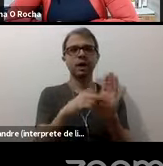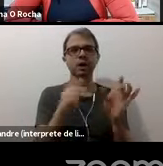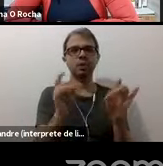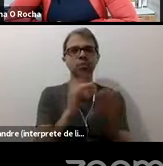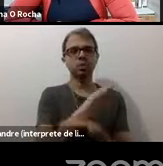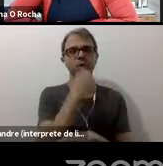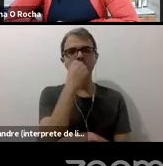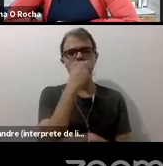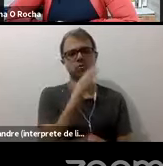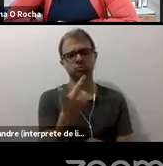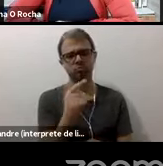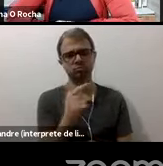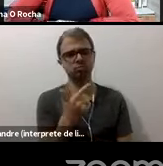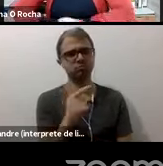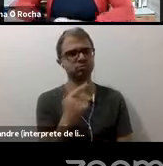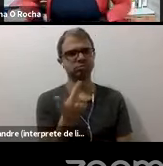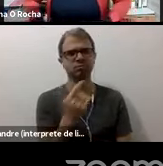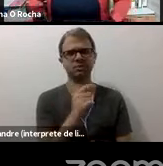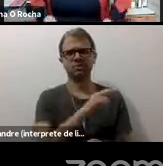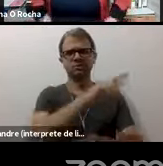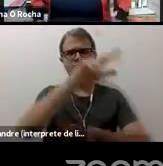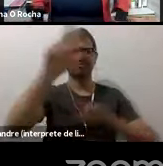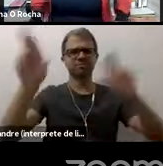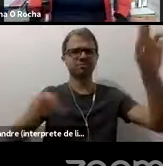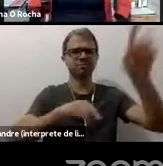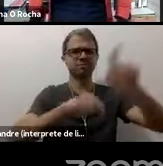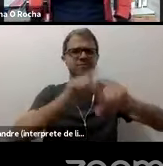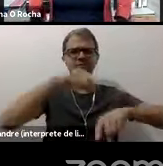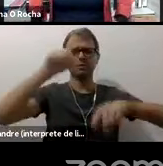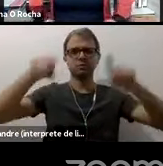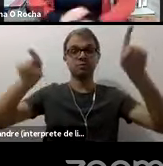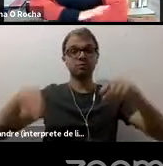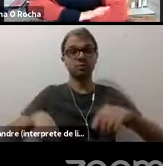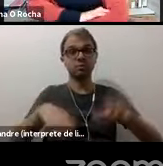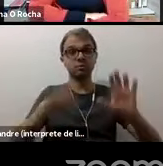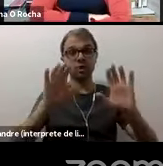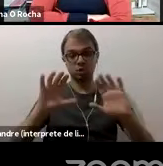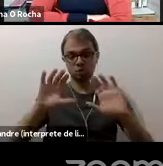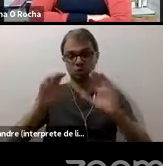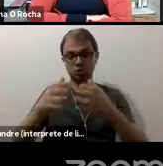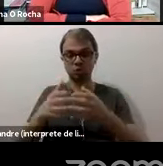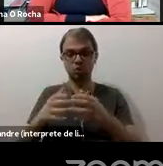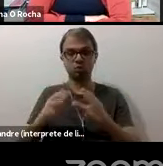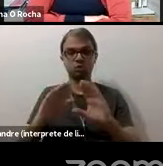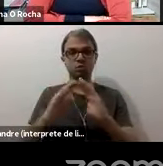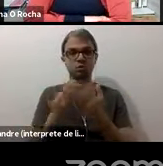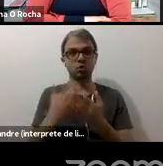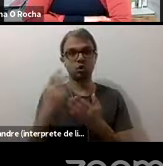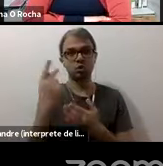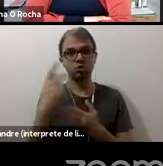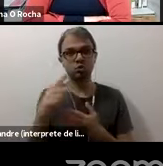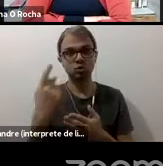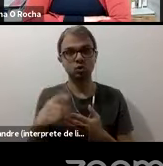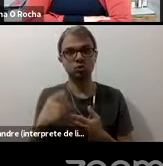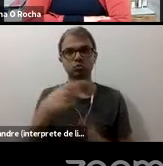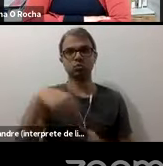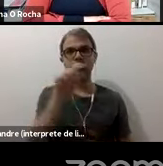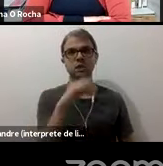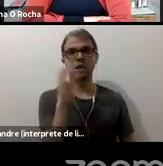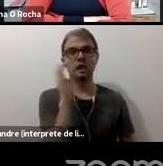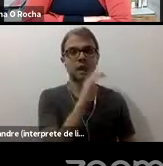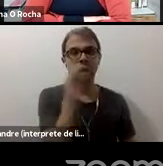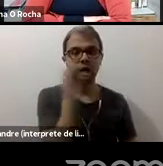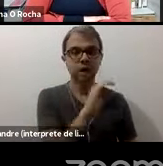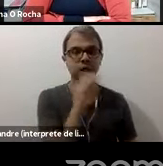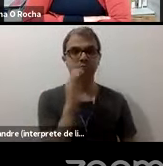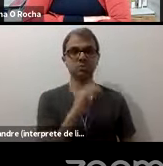e realidades da mesma maneira. Então, o seu grupo na sua escola, apesar da gente estar correndo para dar conta das demandas do dia